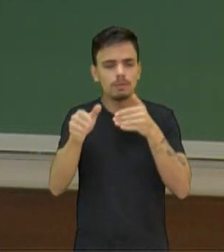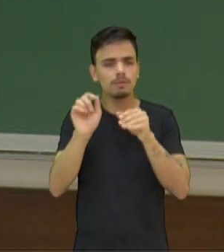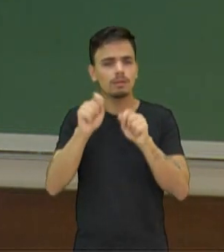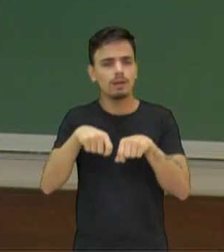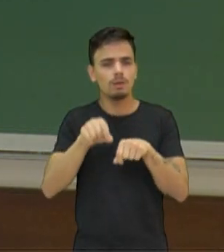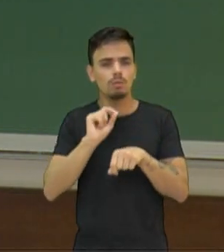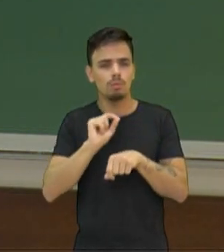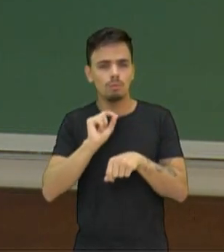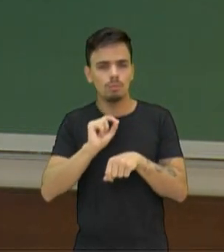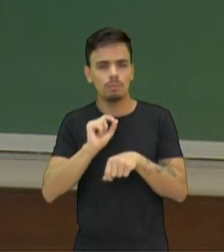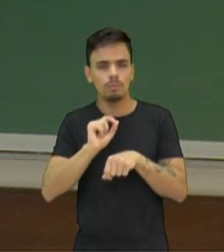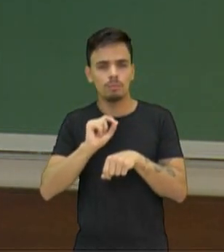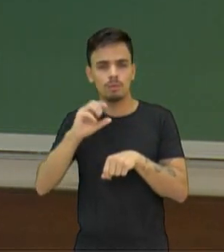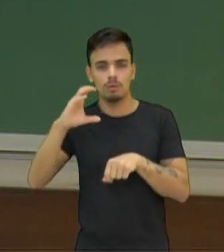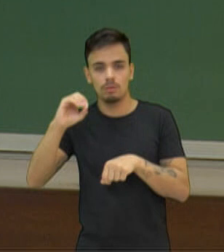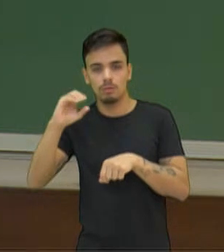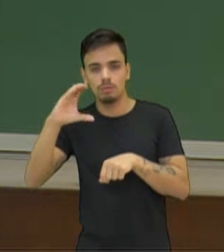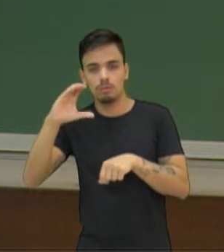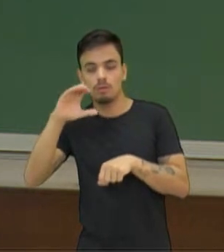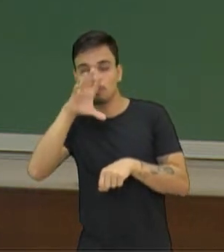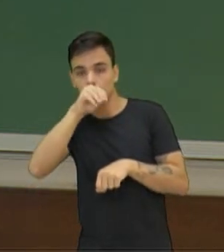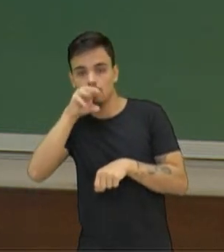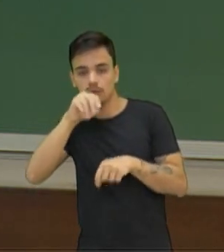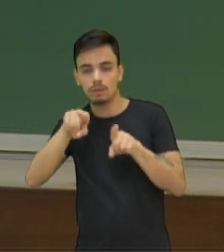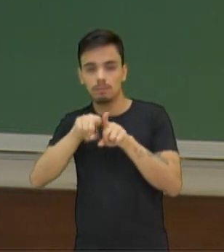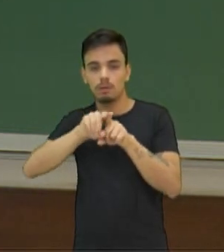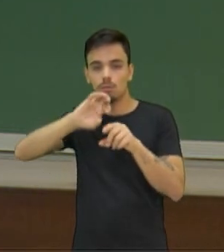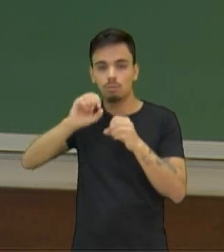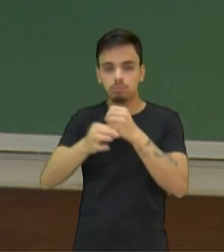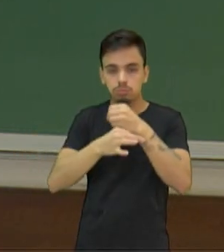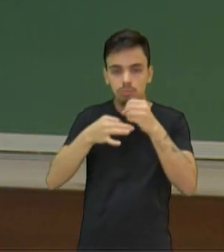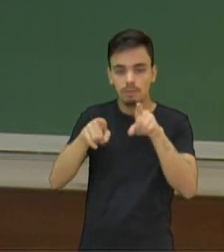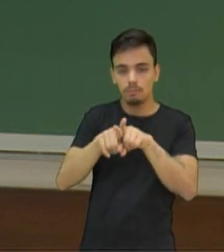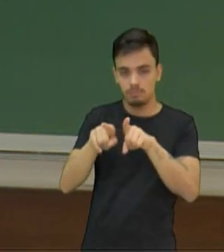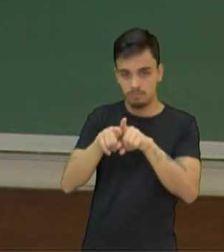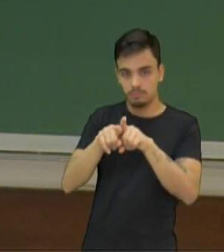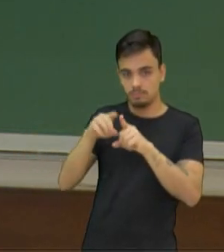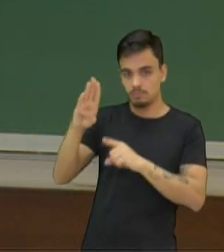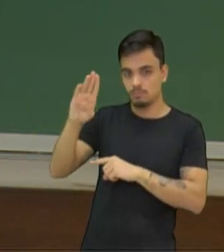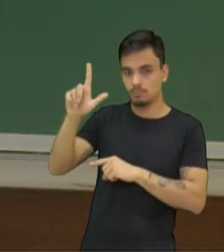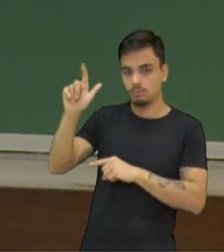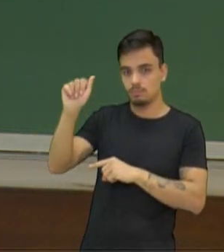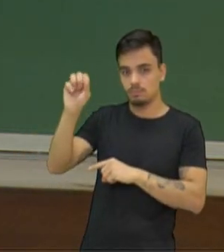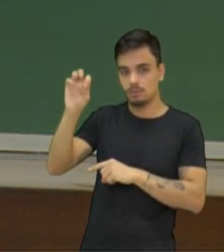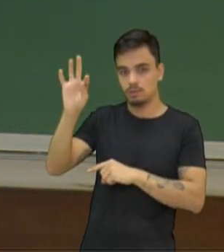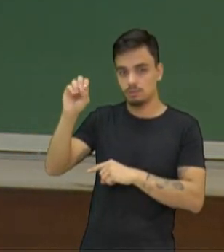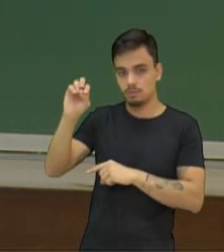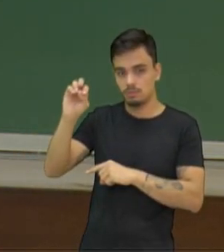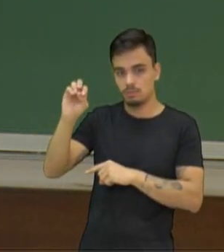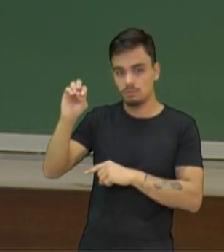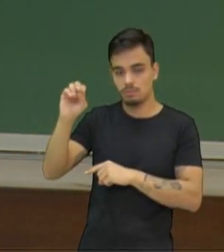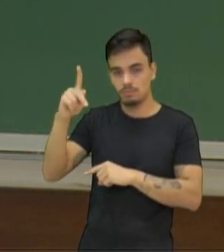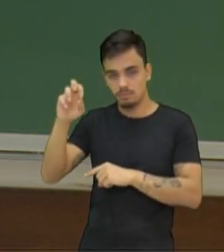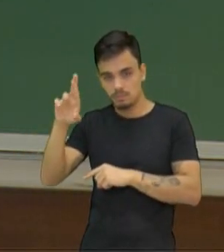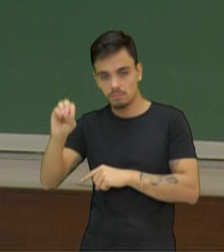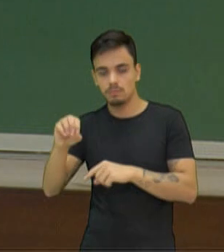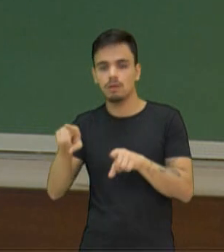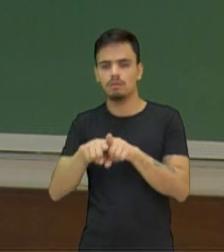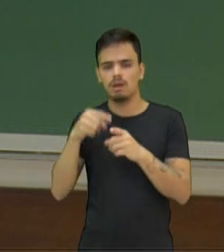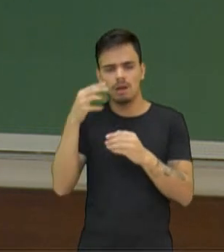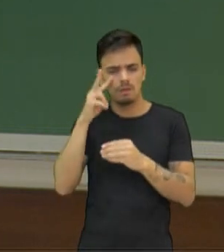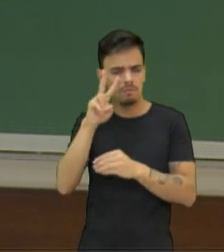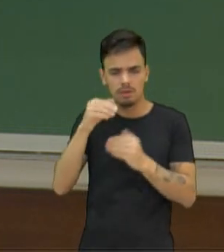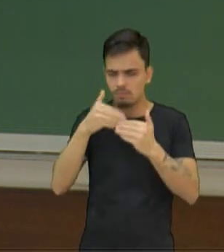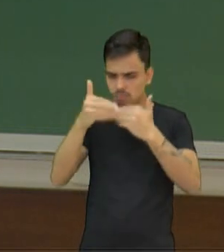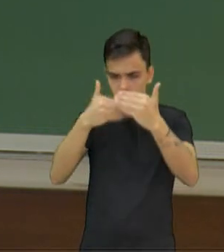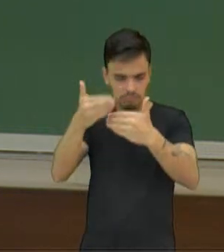pode se transformar em boca ou ânus, é o chamado blastóporo. Isso aí a gente vai ver mais para frente, essa diversificação desses